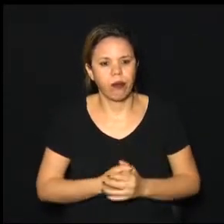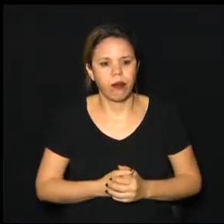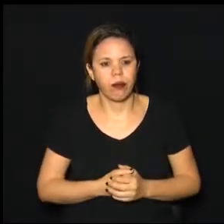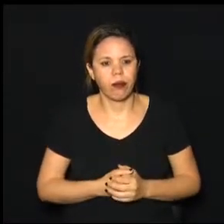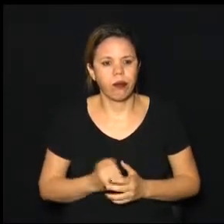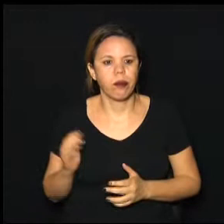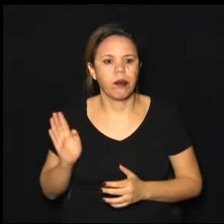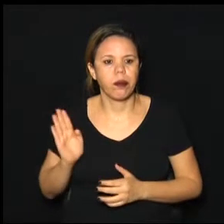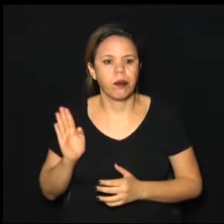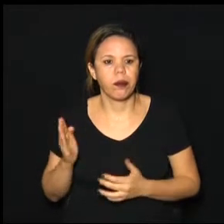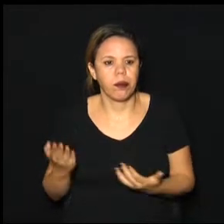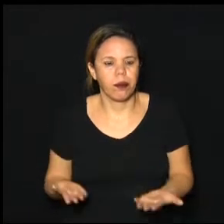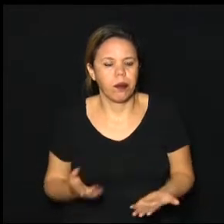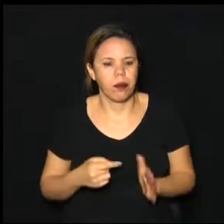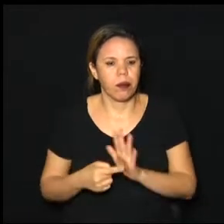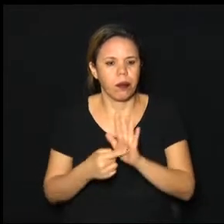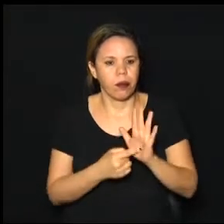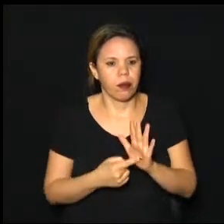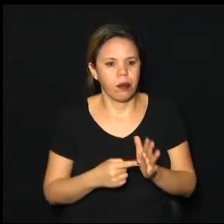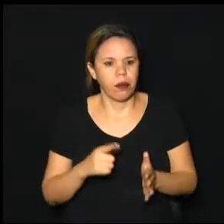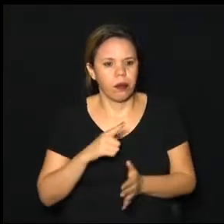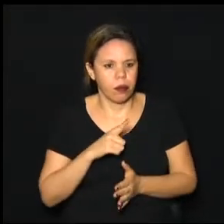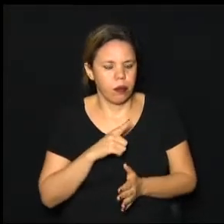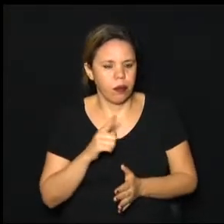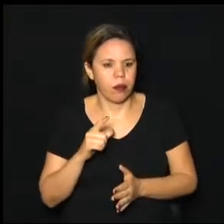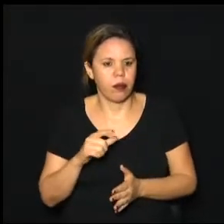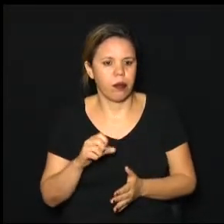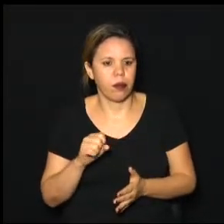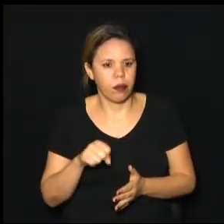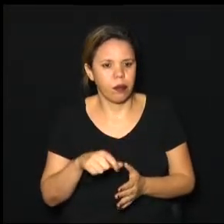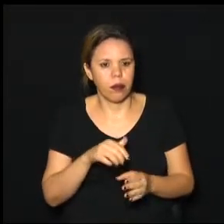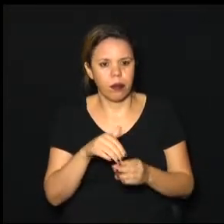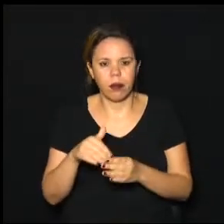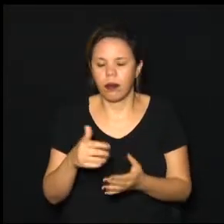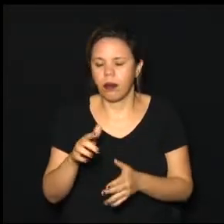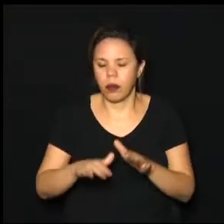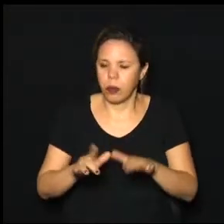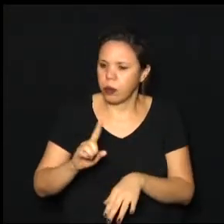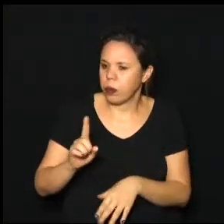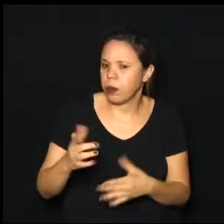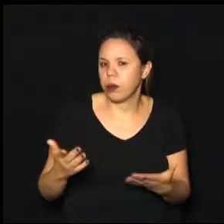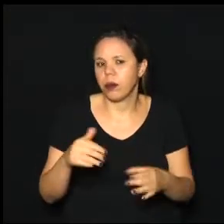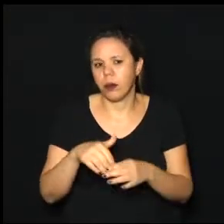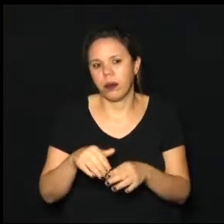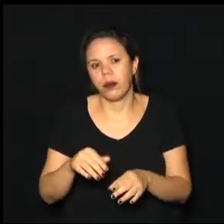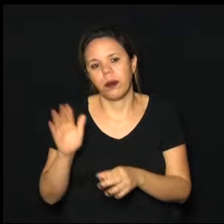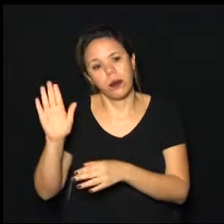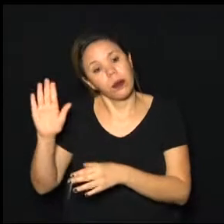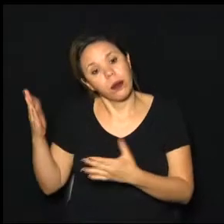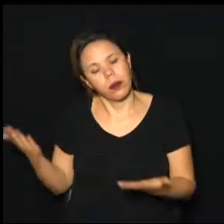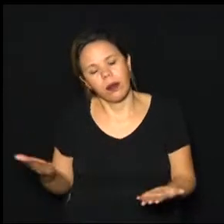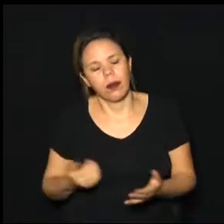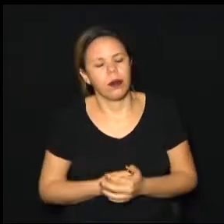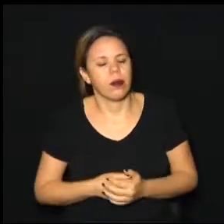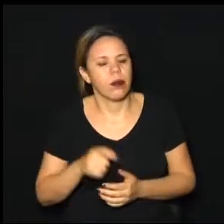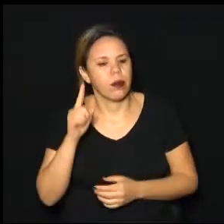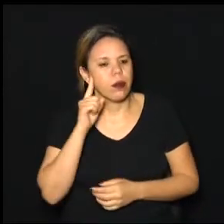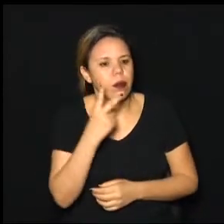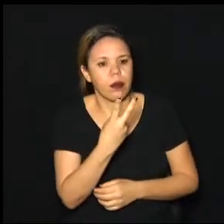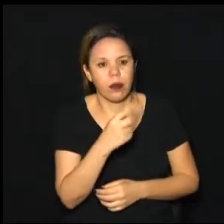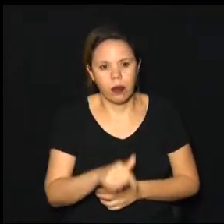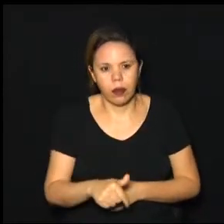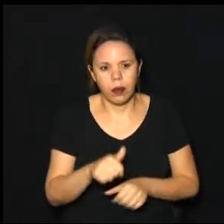pré-candidato, demonstrar que há, sim, condições de elegibilidade. dia 27 de